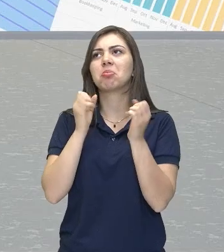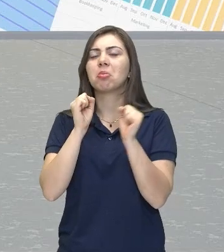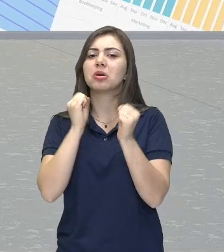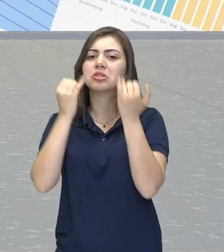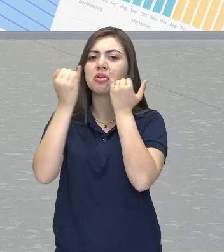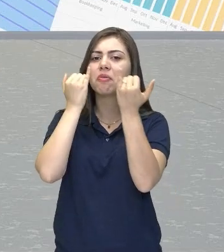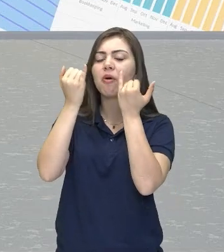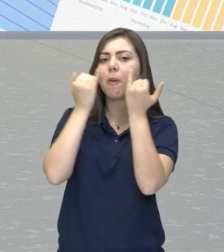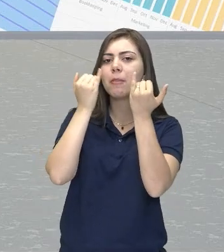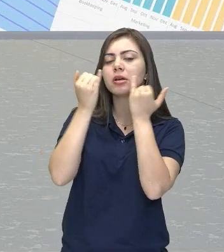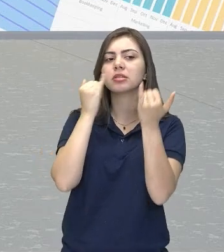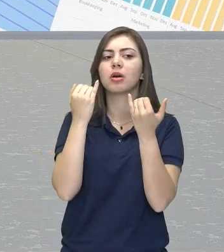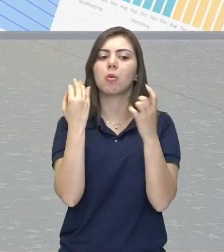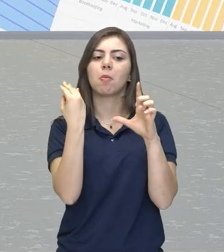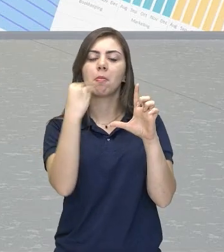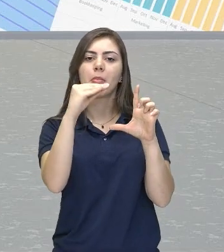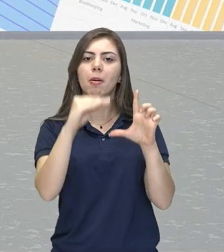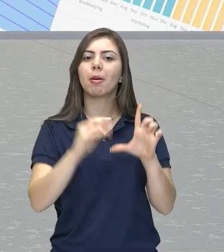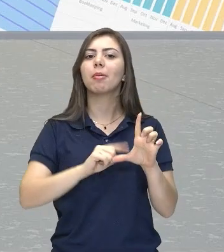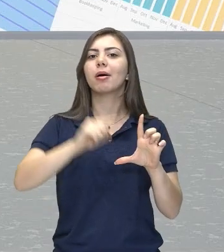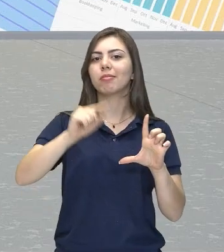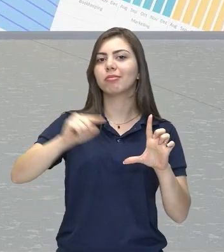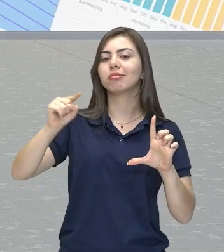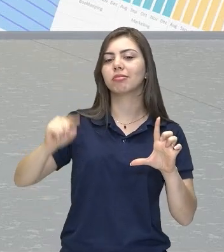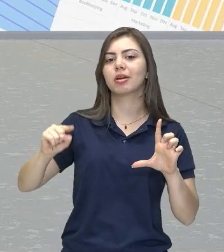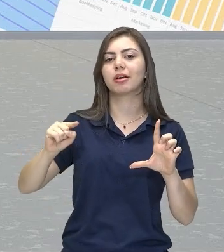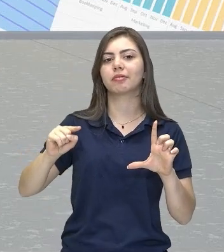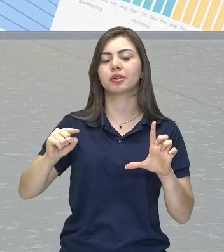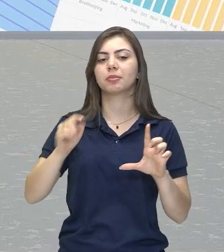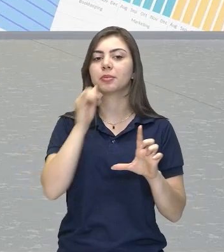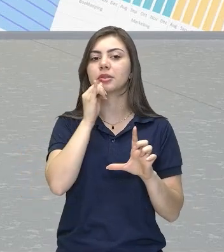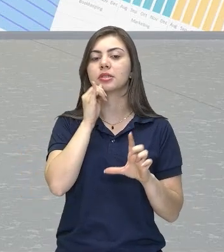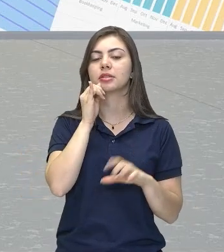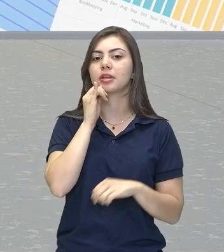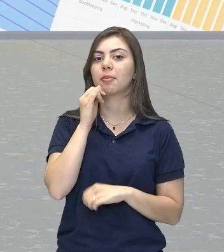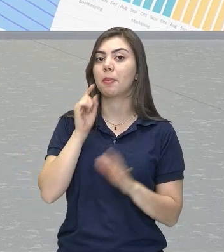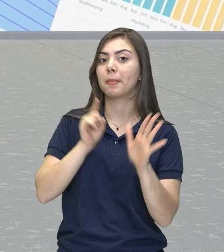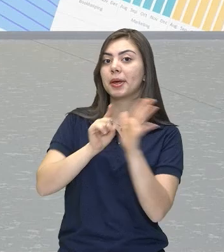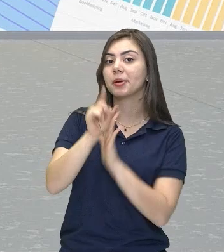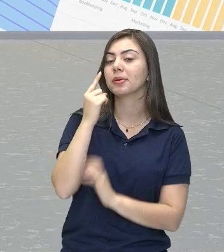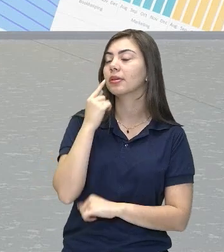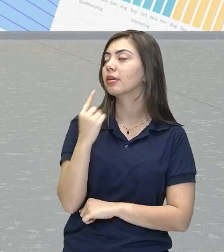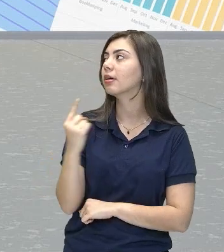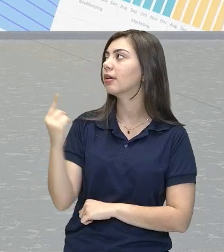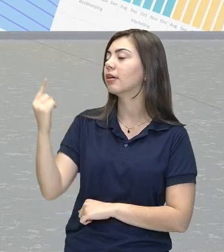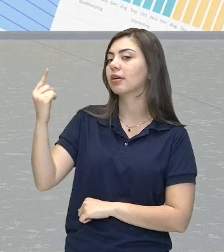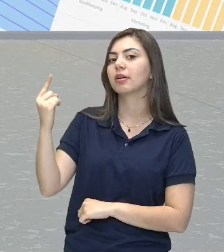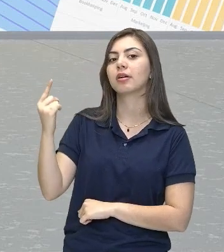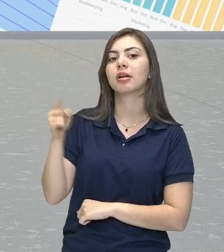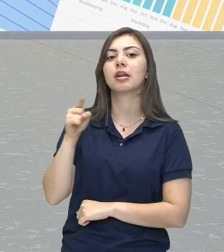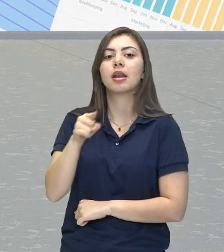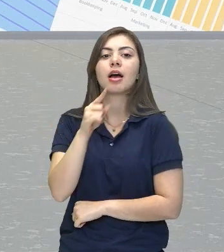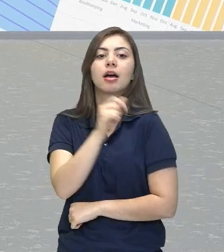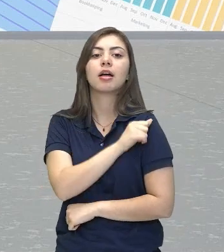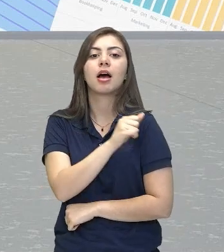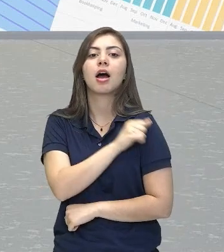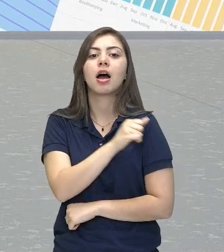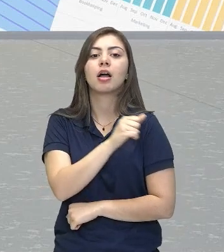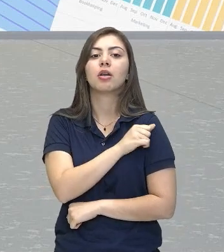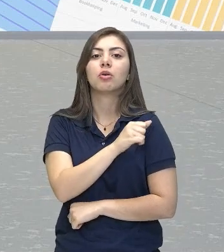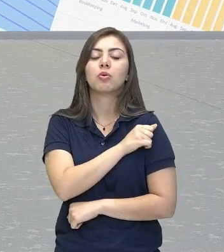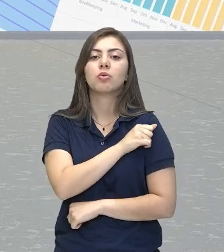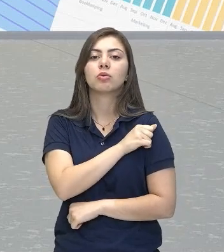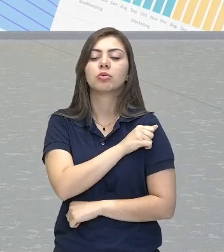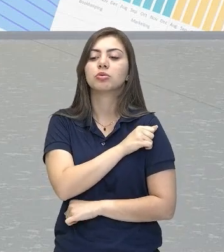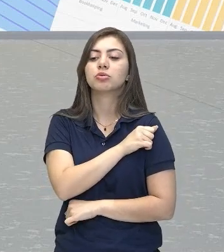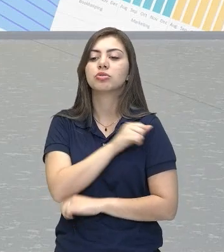levantamento estatístico, né? Por exemplo, essa que a gente está vendo aqui, quantos alunos têm celular na nossa escola? Como saber isso? Né?